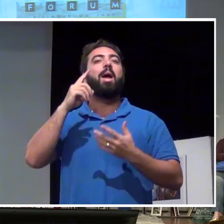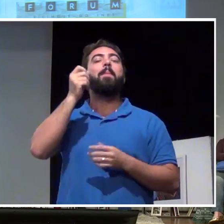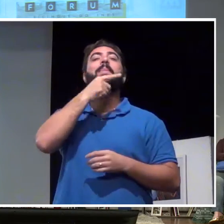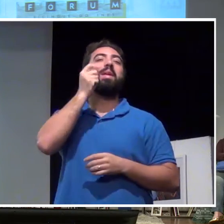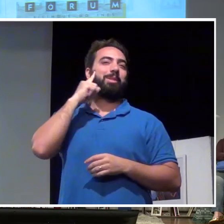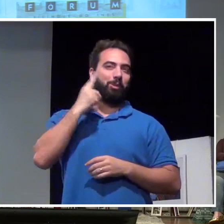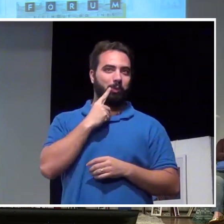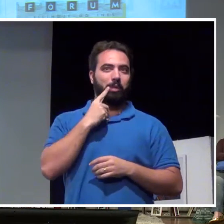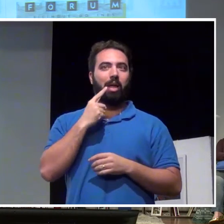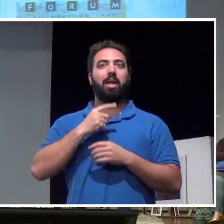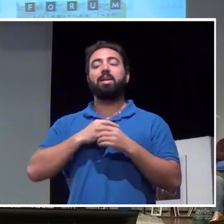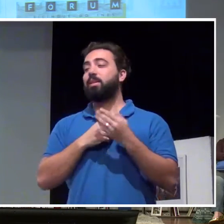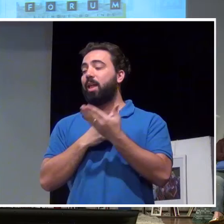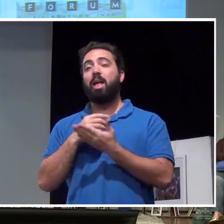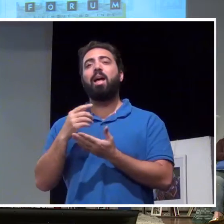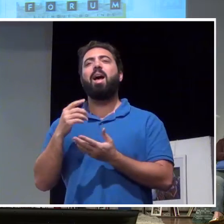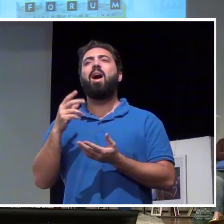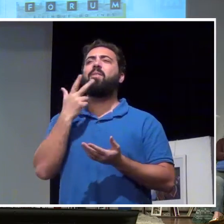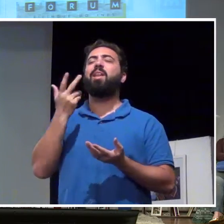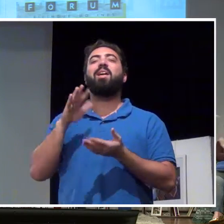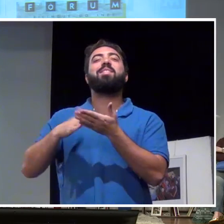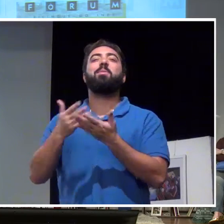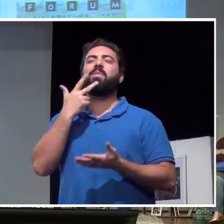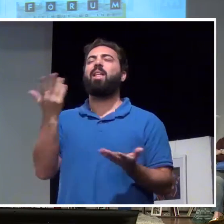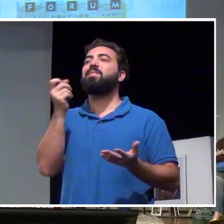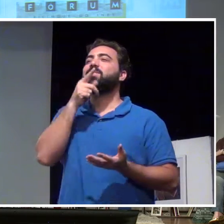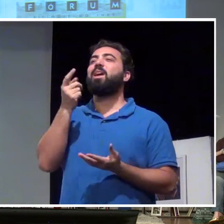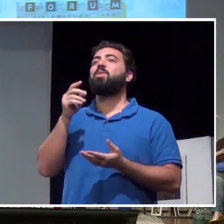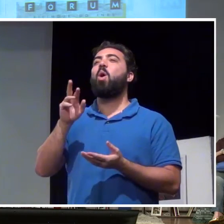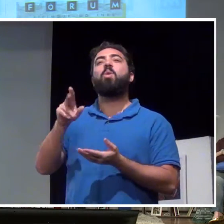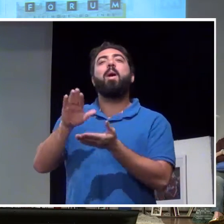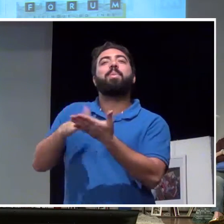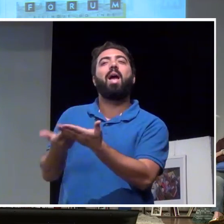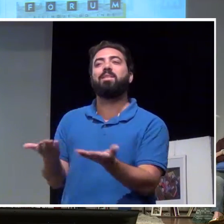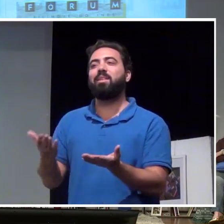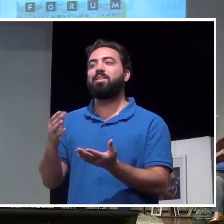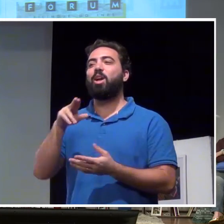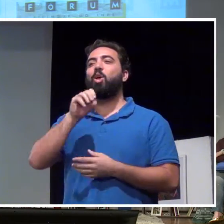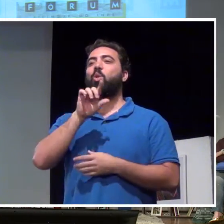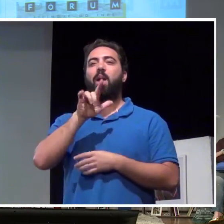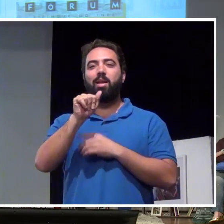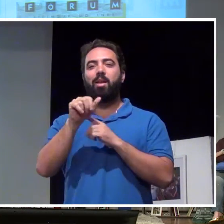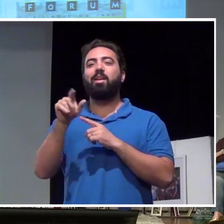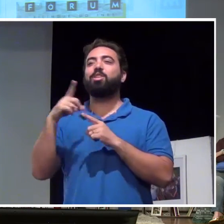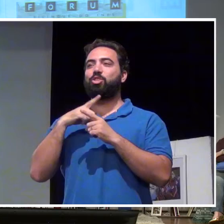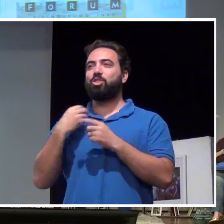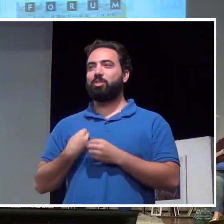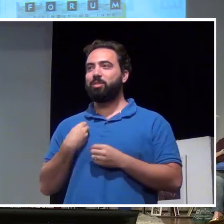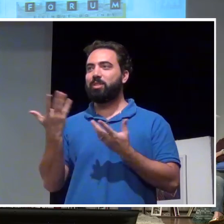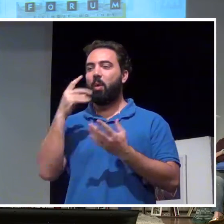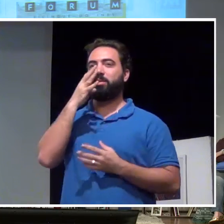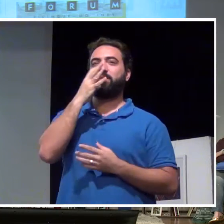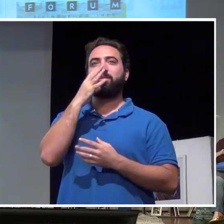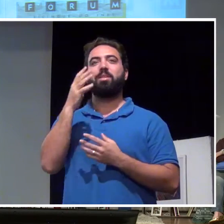surda, então tem intérprete que está falando, é piada. Noélia está aqui acompanhando ali na plateia, porque era uma das incentivadoras.